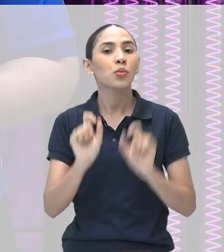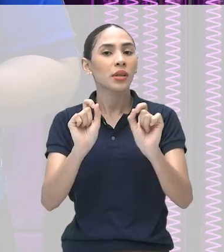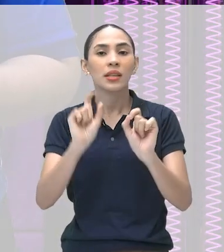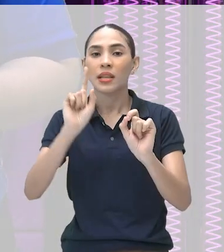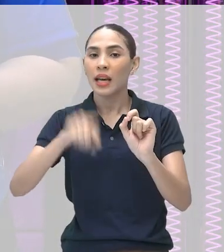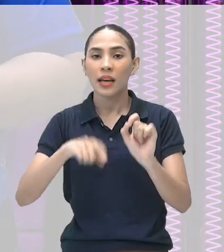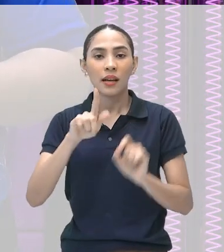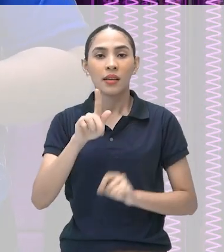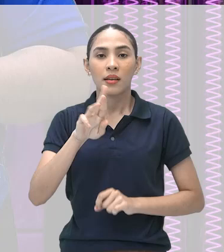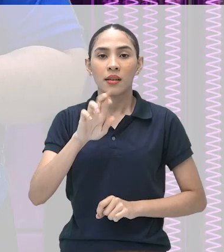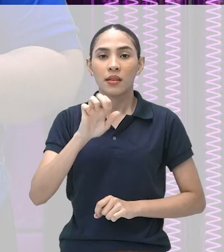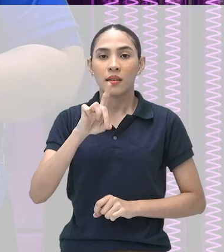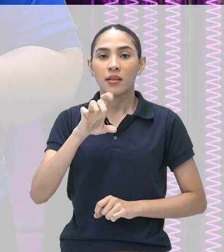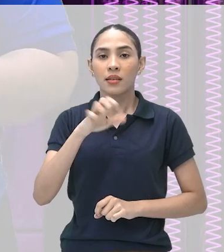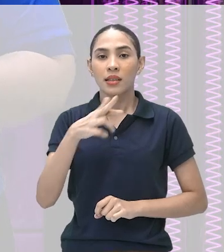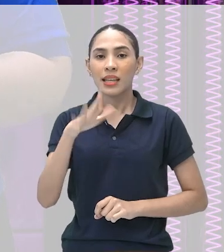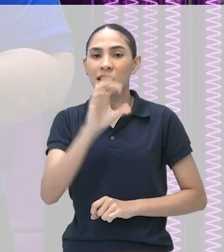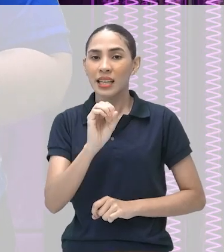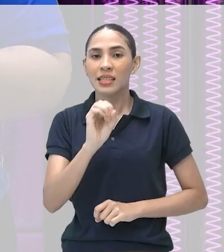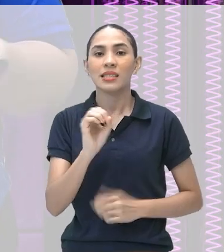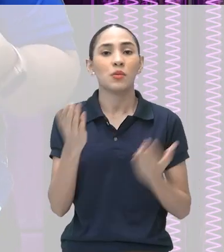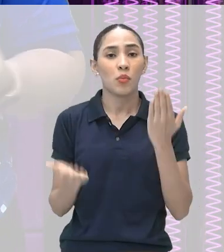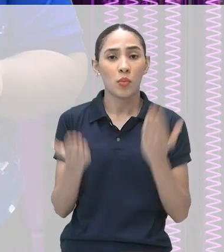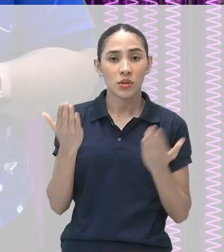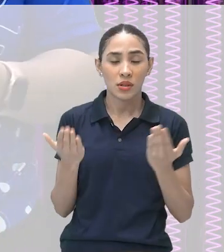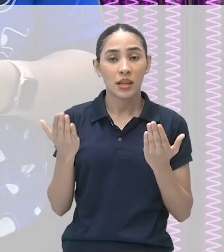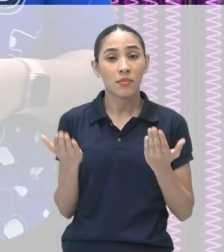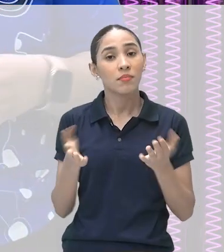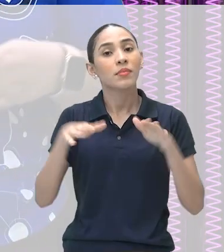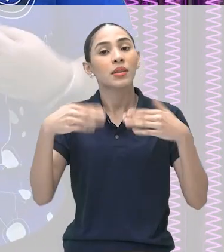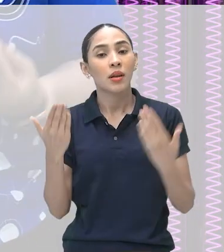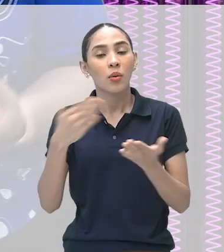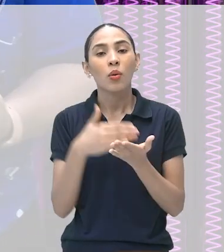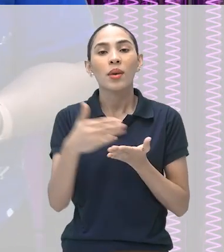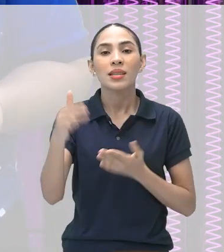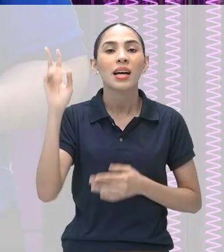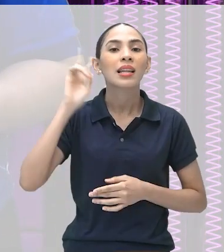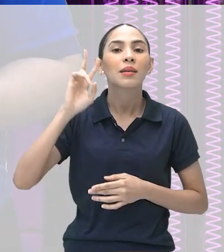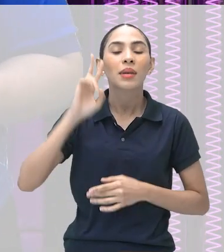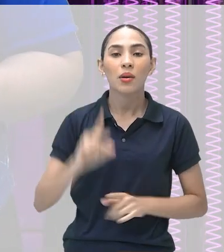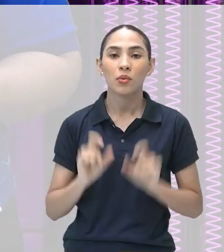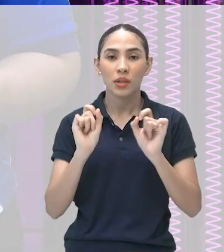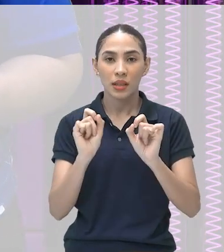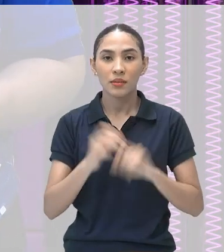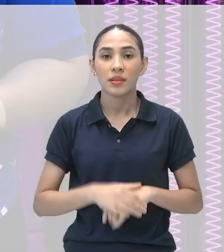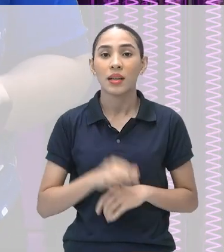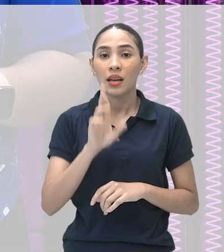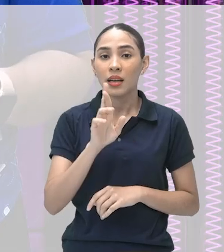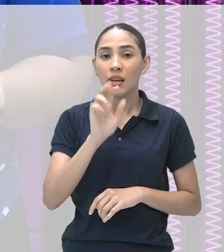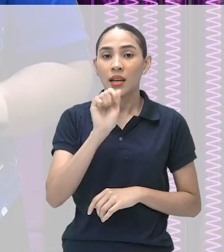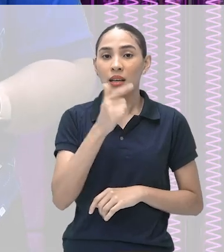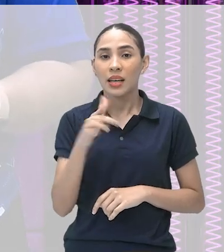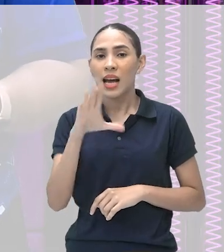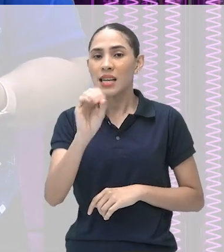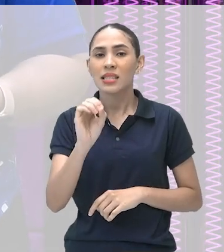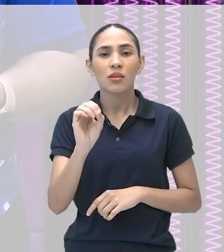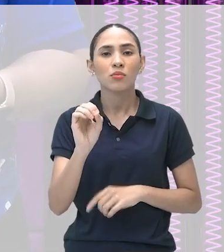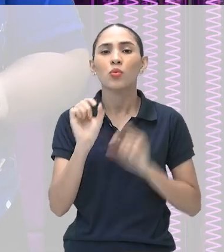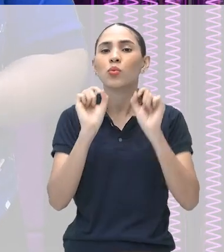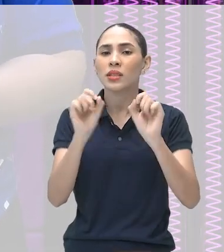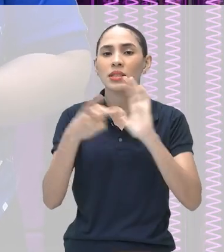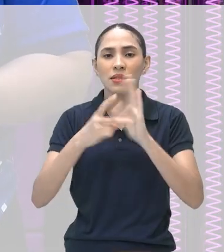seriam grandezas diretamente proporcionais? Para iniciar, nós vamos relembrar aí um pouco de razão. O que seria a